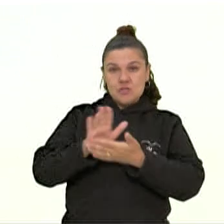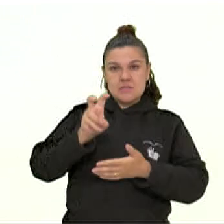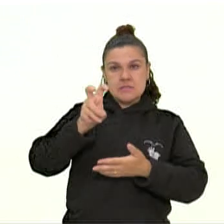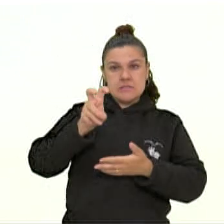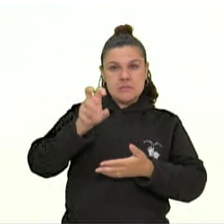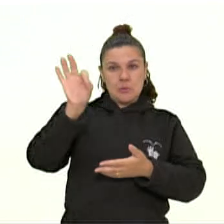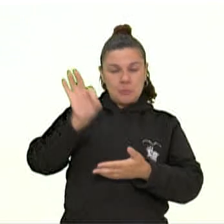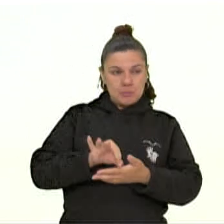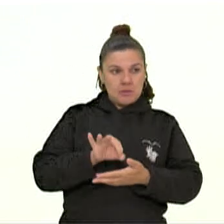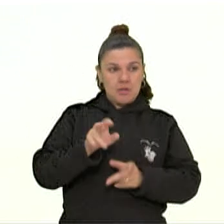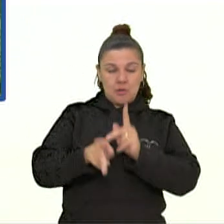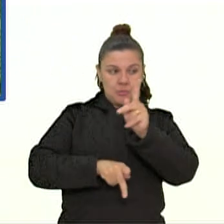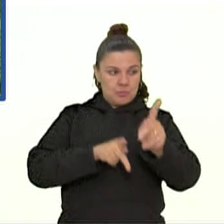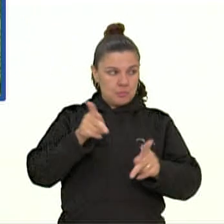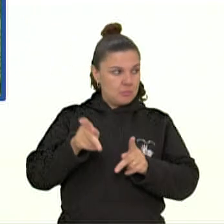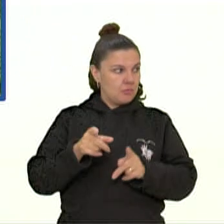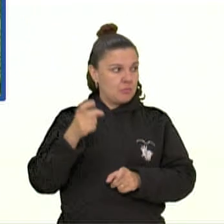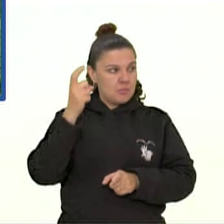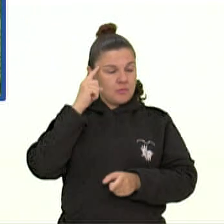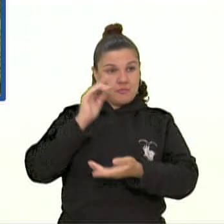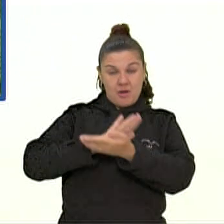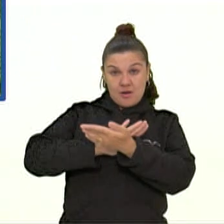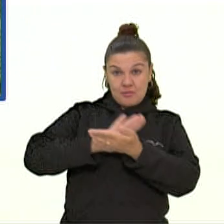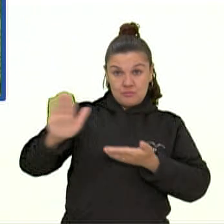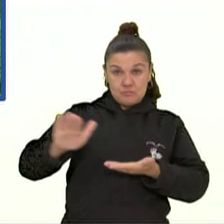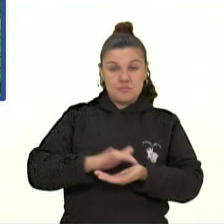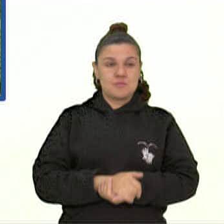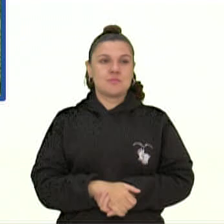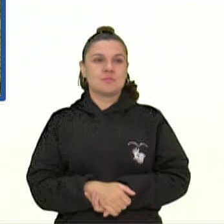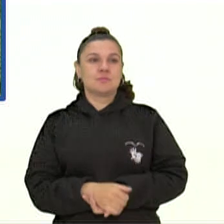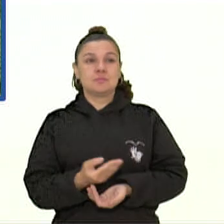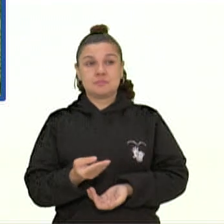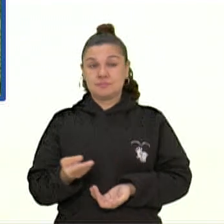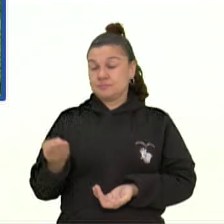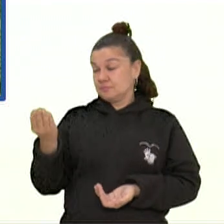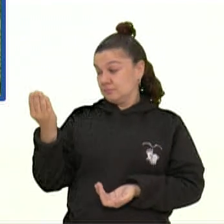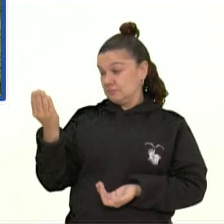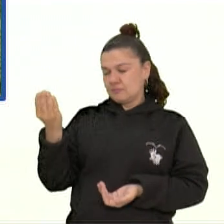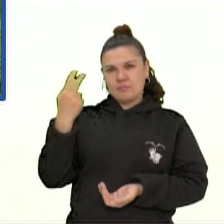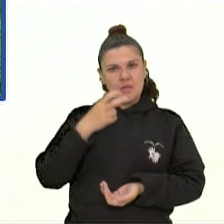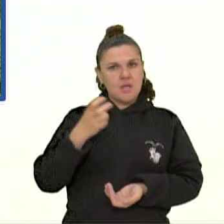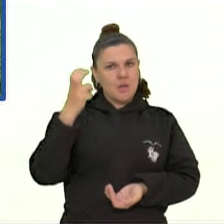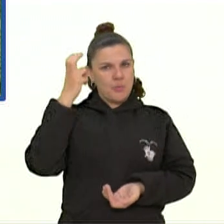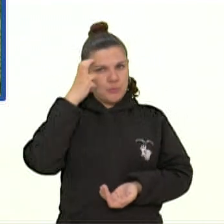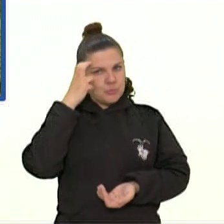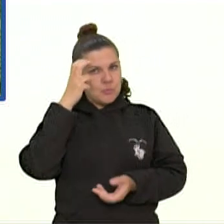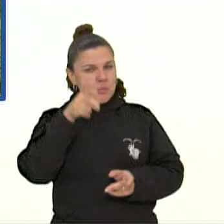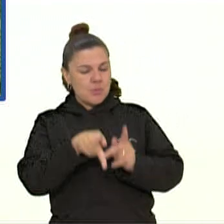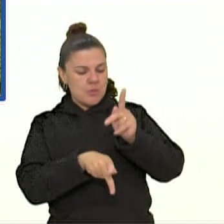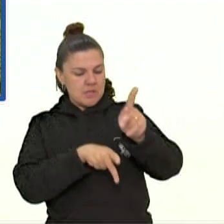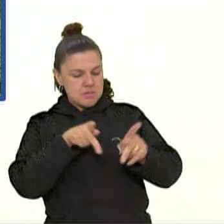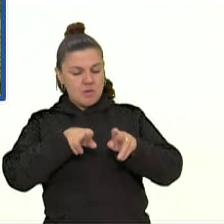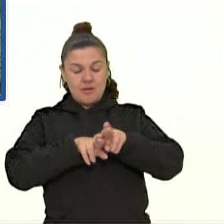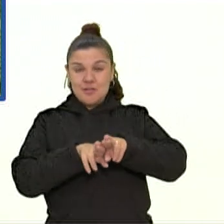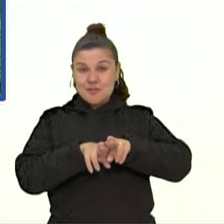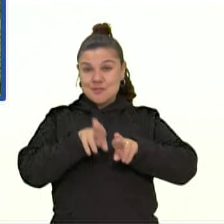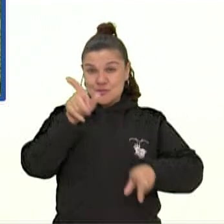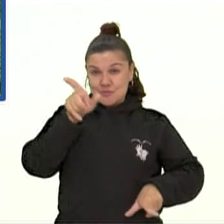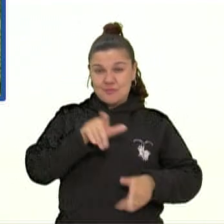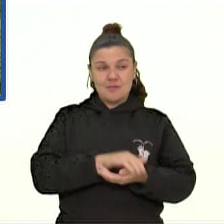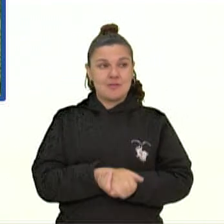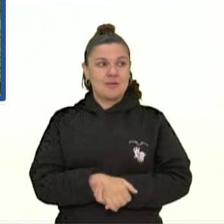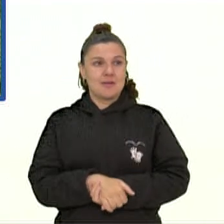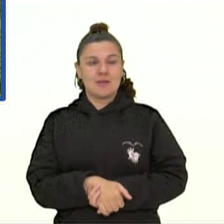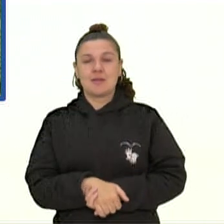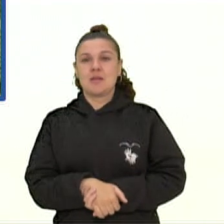população buscou refúgio. Aqui, lógico, a cultura desses povos é totalmente diferente, né, para a